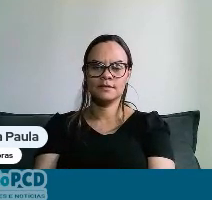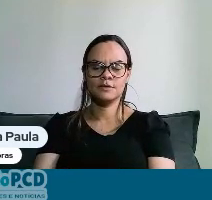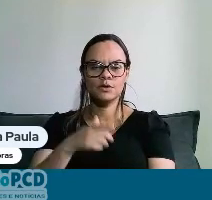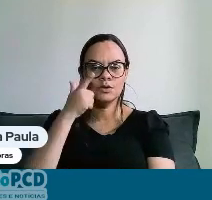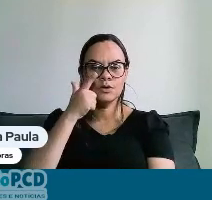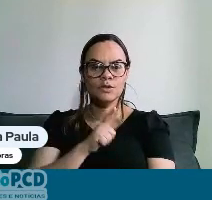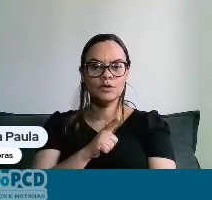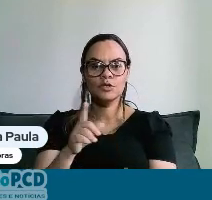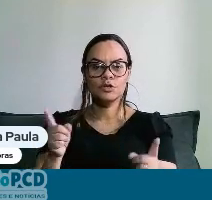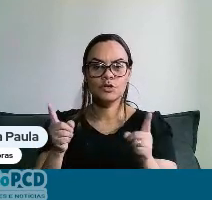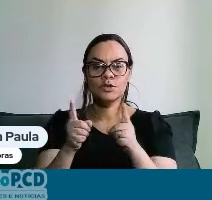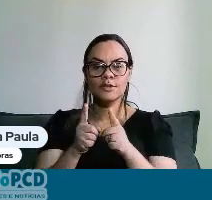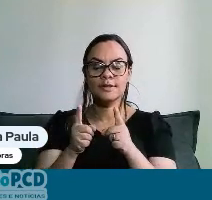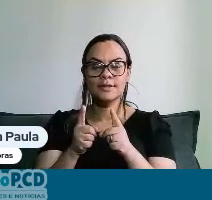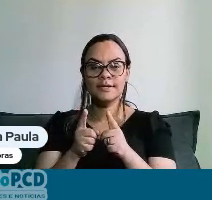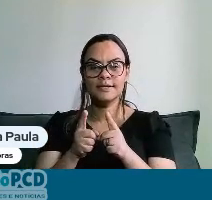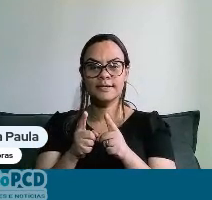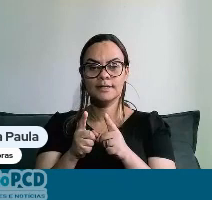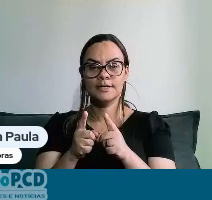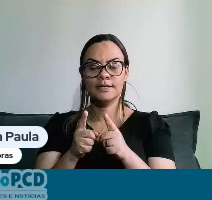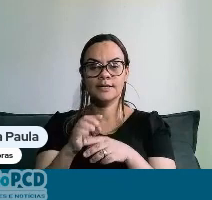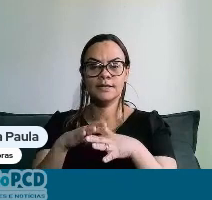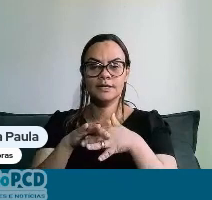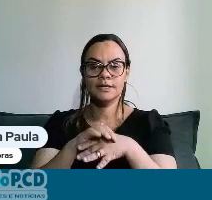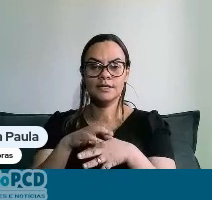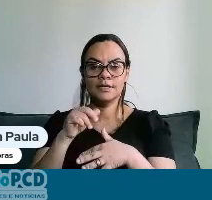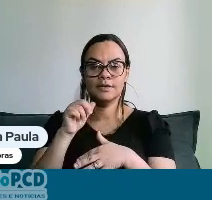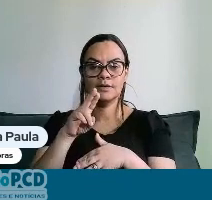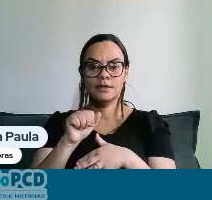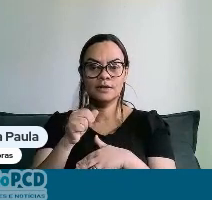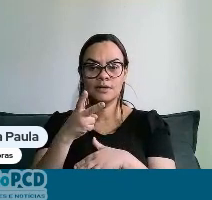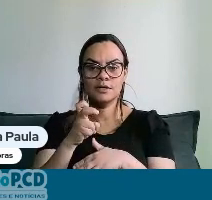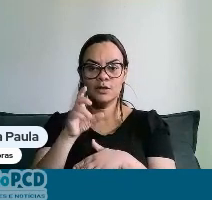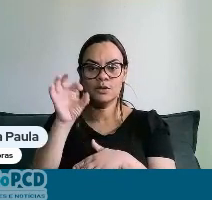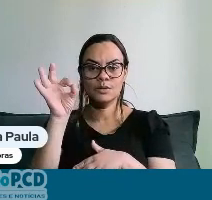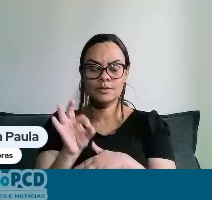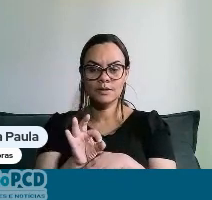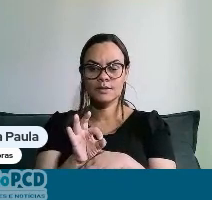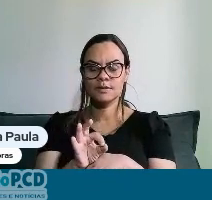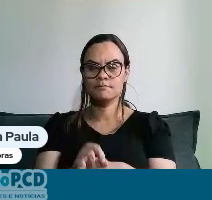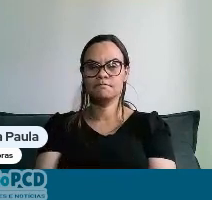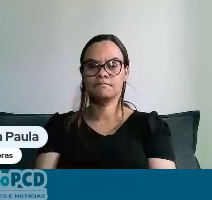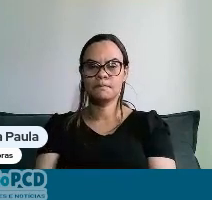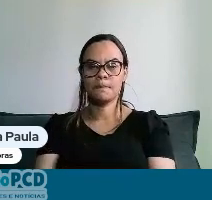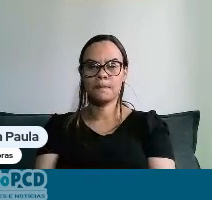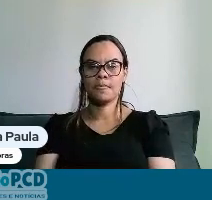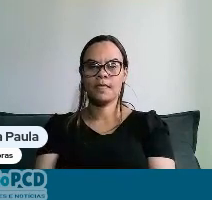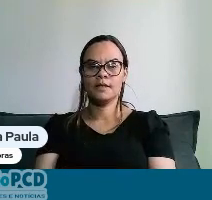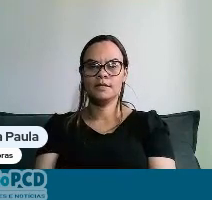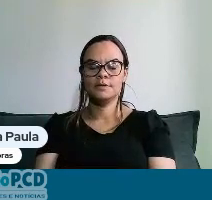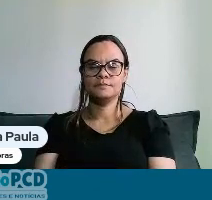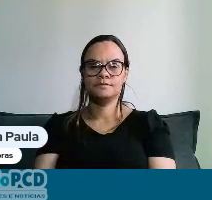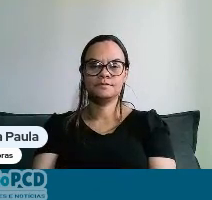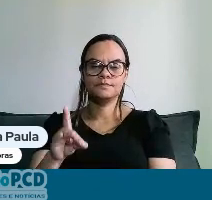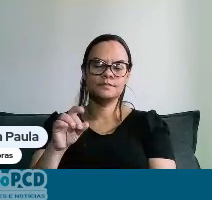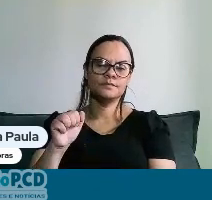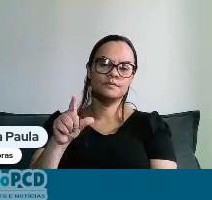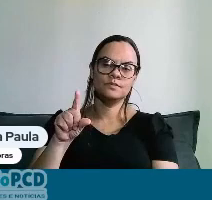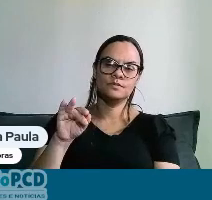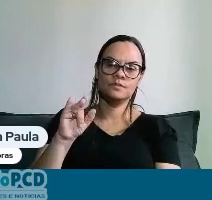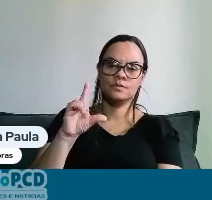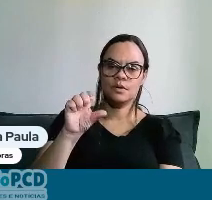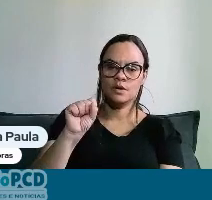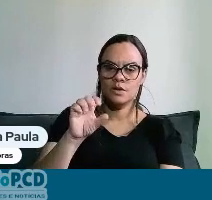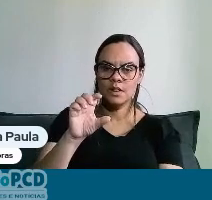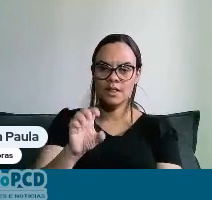consegue reduzir essa velocidade de progressão da doença renal em mais de 50%. Então, um paciente que necessitasse de diálise em 5 ou 7